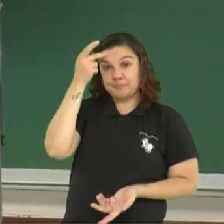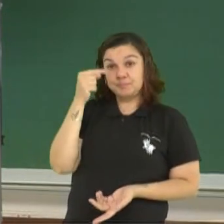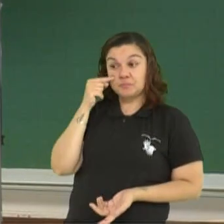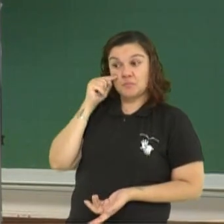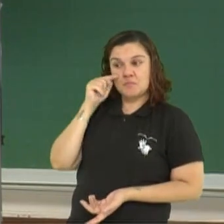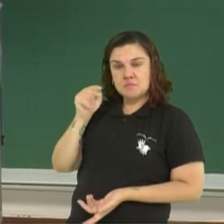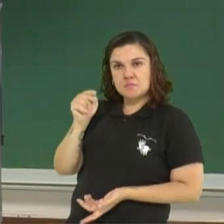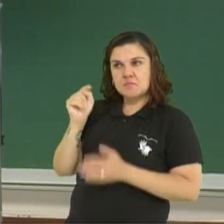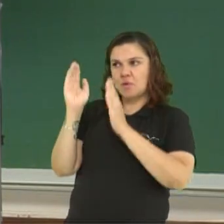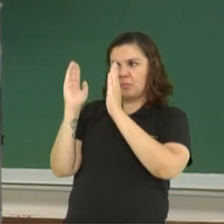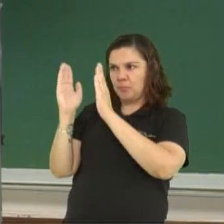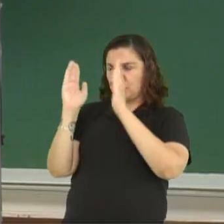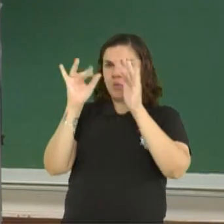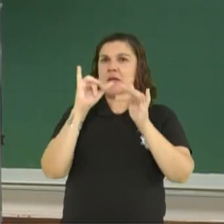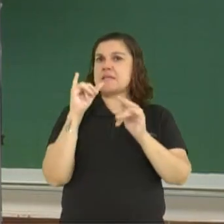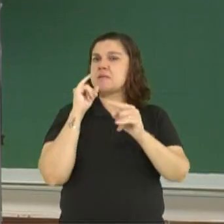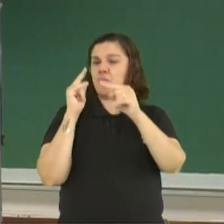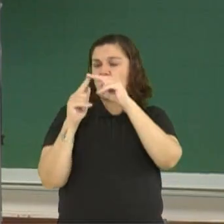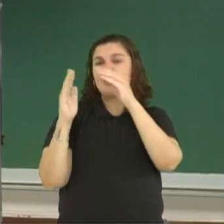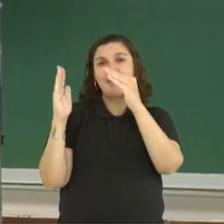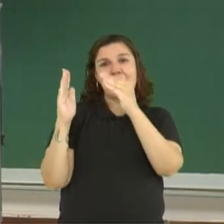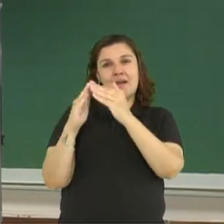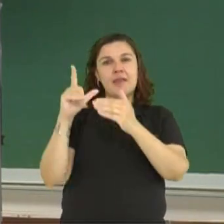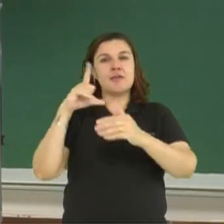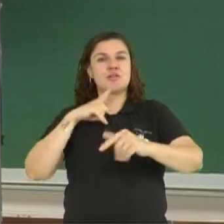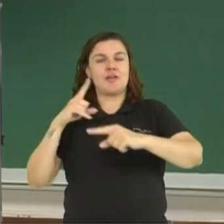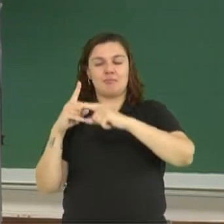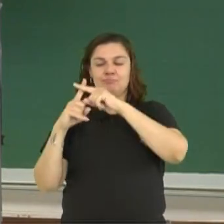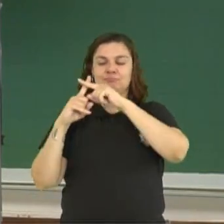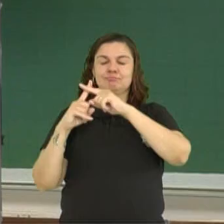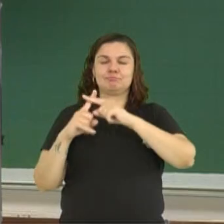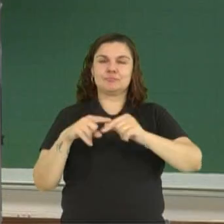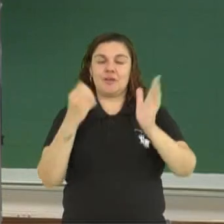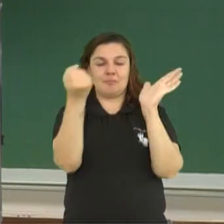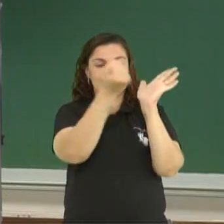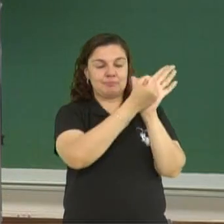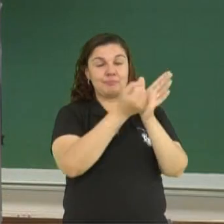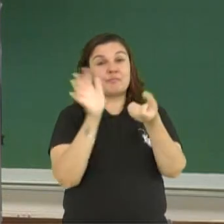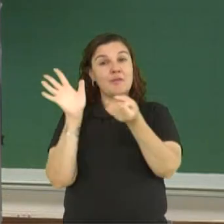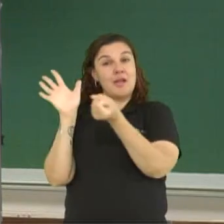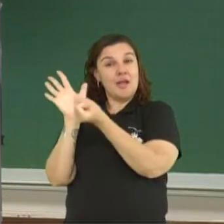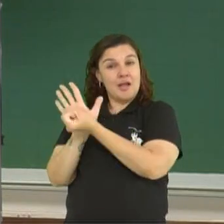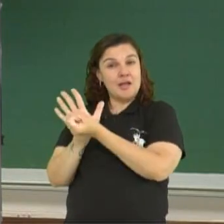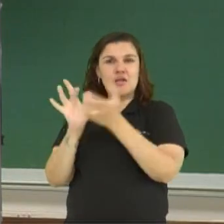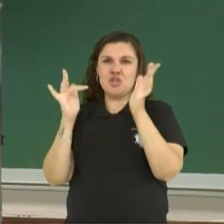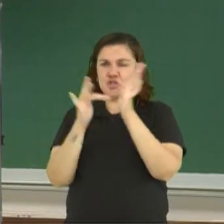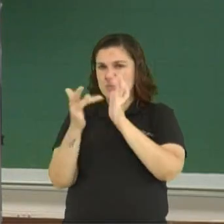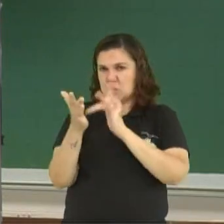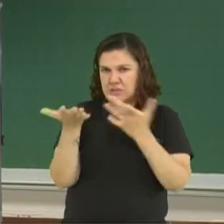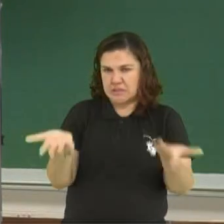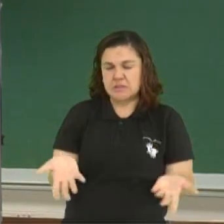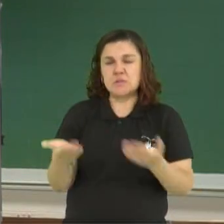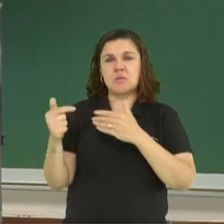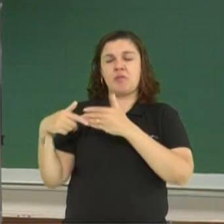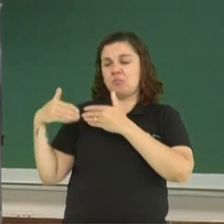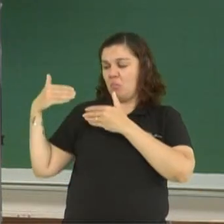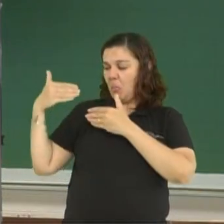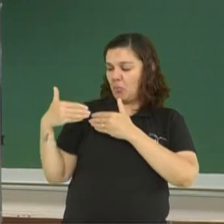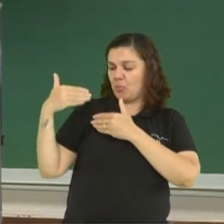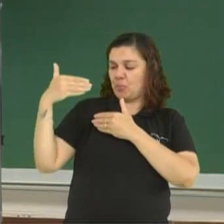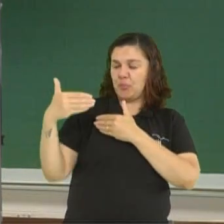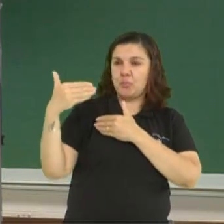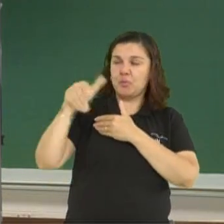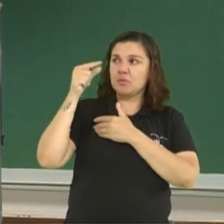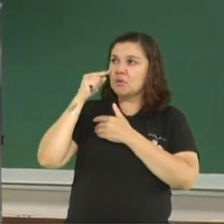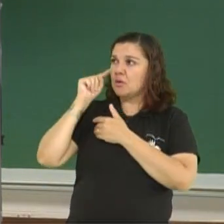aquelas estações, por exemplo, nas igrejas nós vemos estações da crucificação, estação de algum tipo de sofrimento, um caminho e tal. Então imagem em